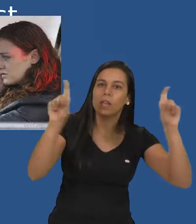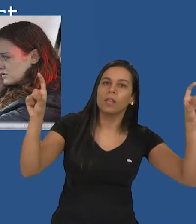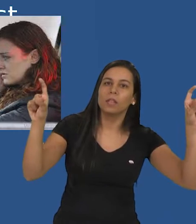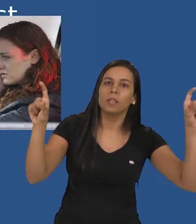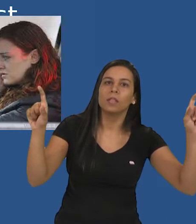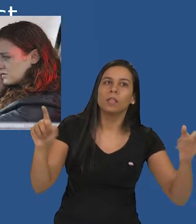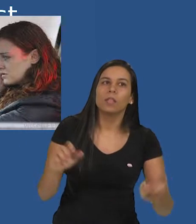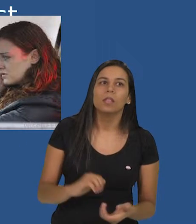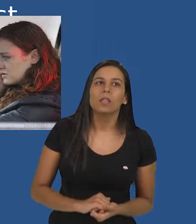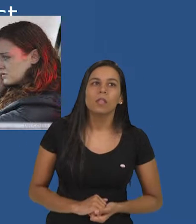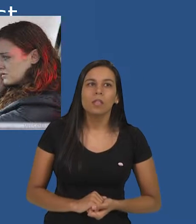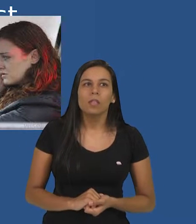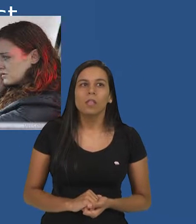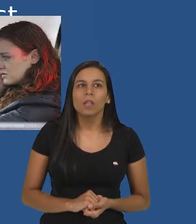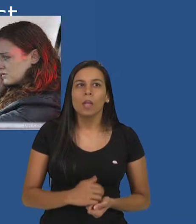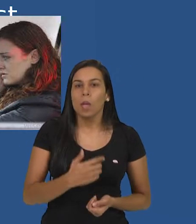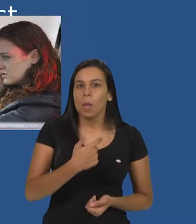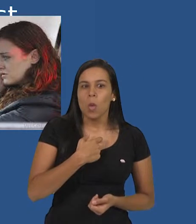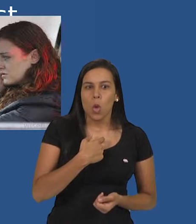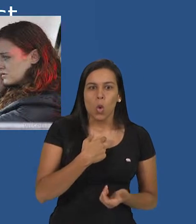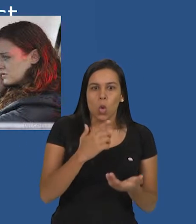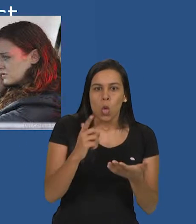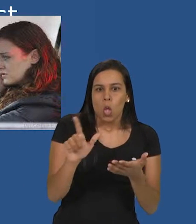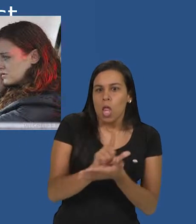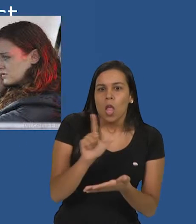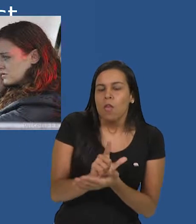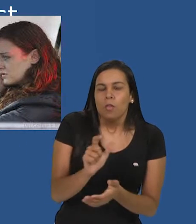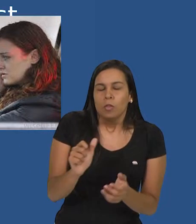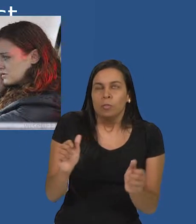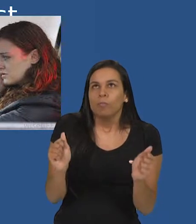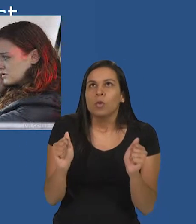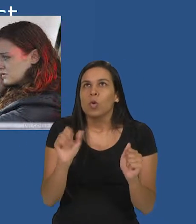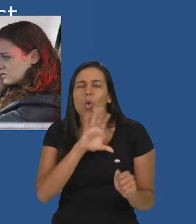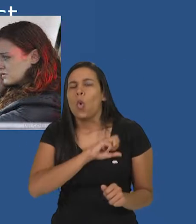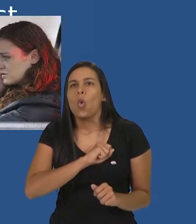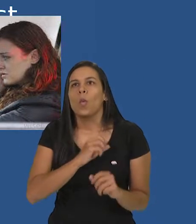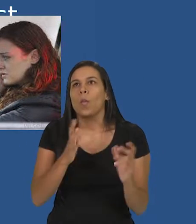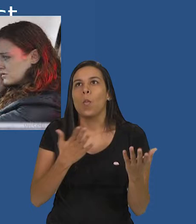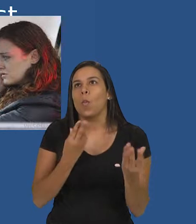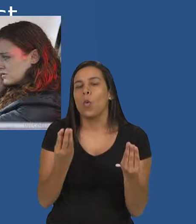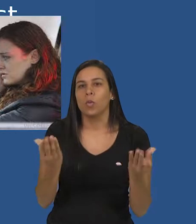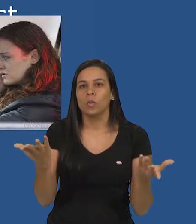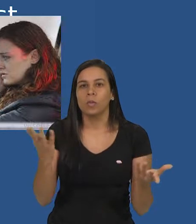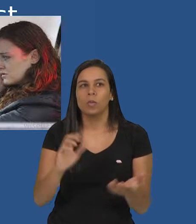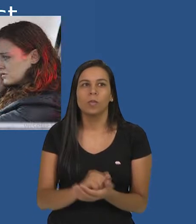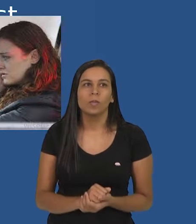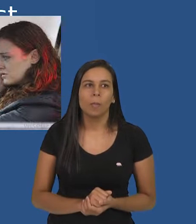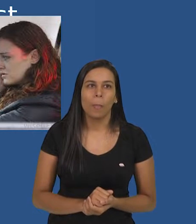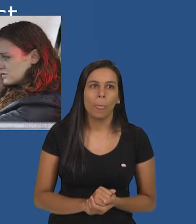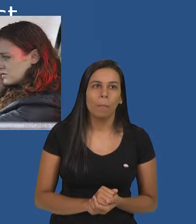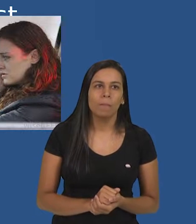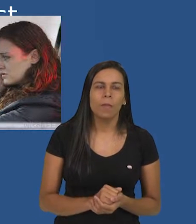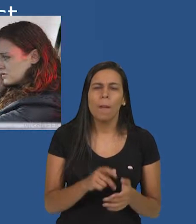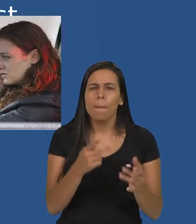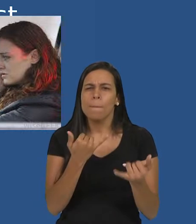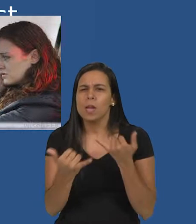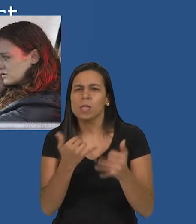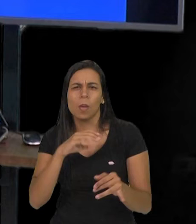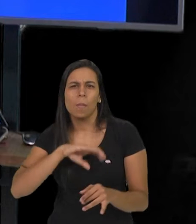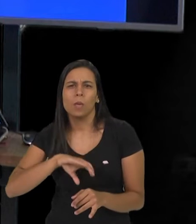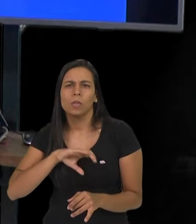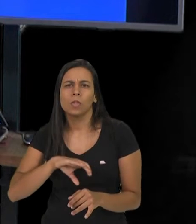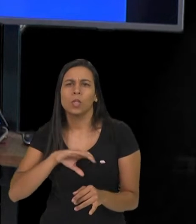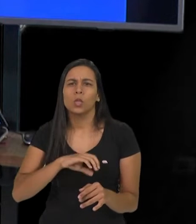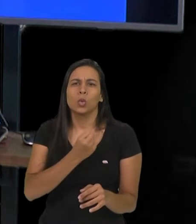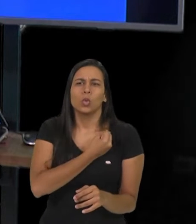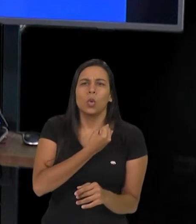Game of Thrones é um dos meus livros favoritos, né? A palavra favorite é um cognato, é parecido com o português, então eu imagino livro favorito,